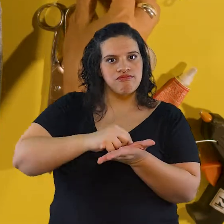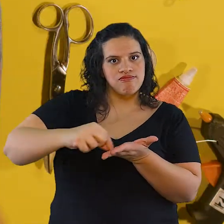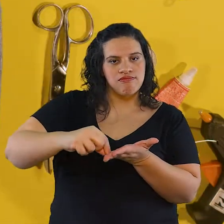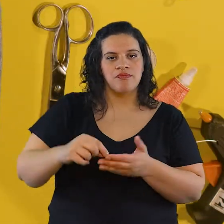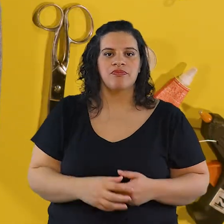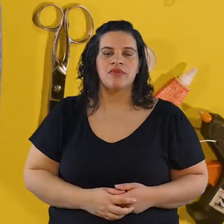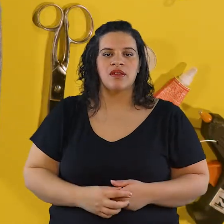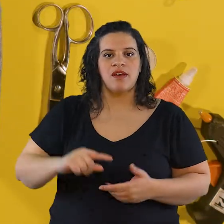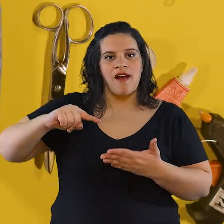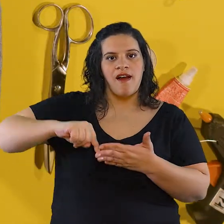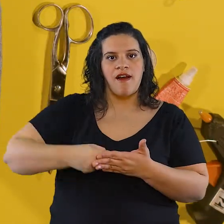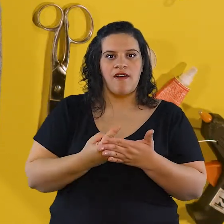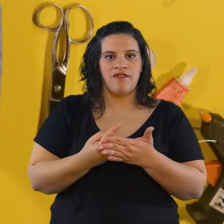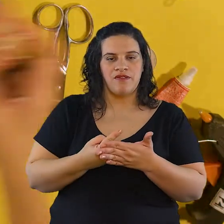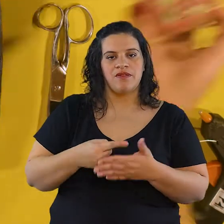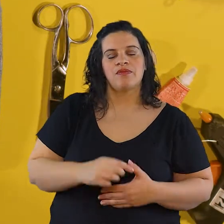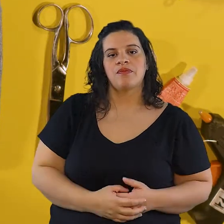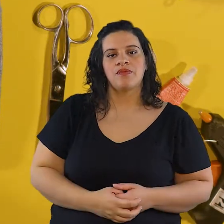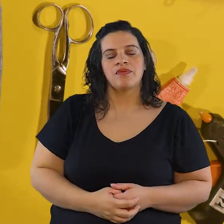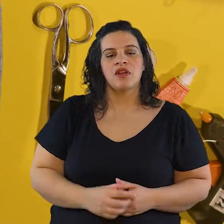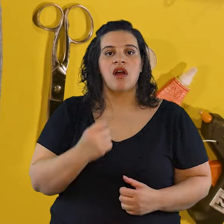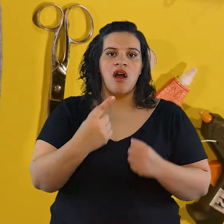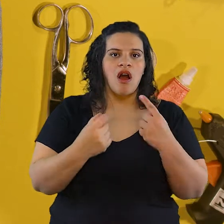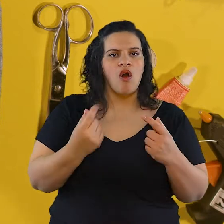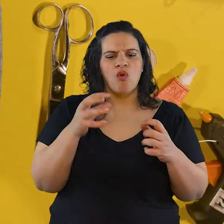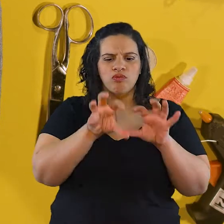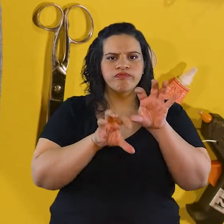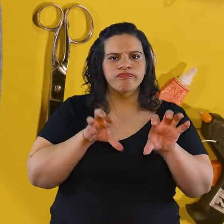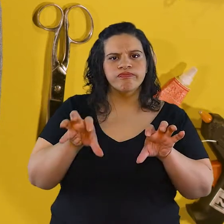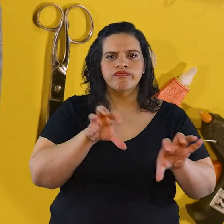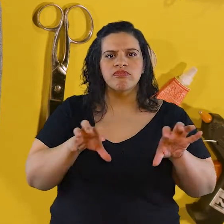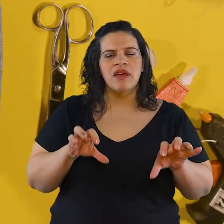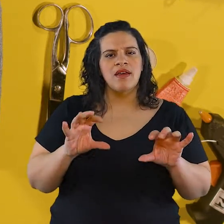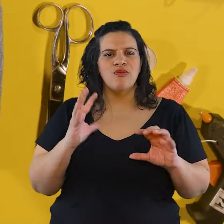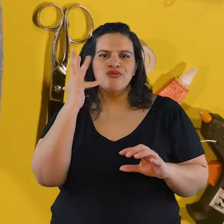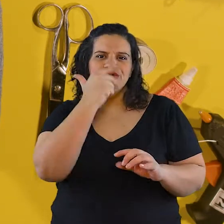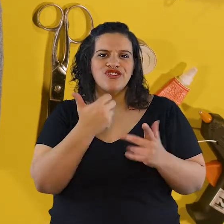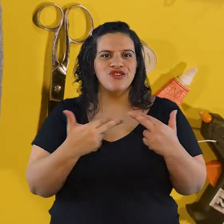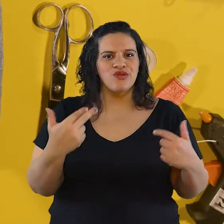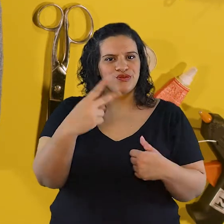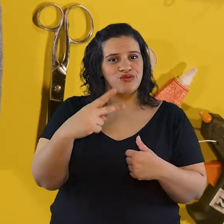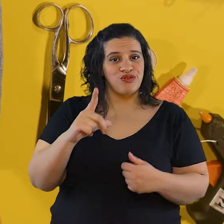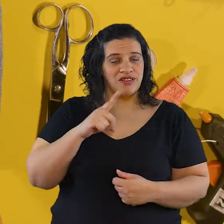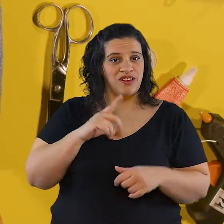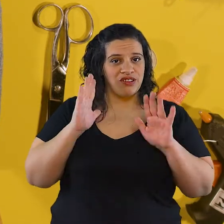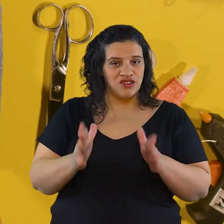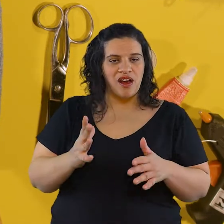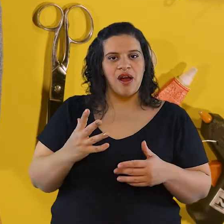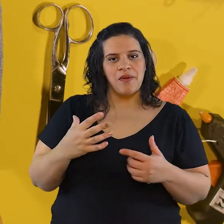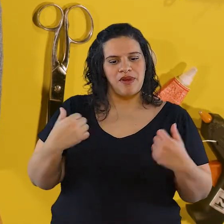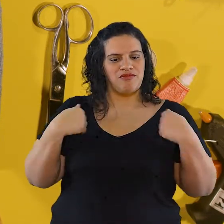jeans, alfinetes, alguns pets ou enfeites que você tenha